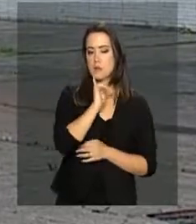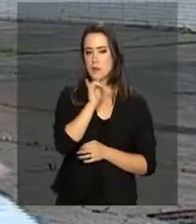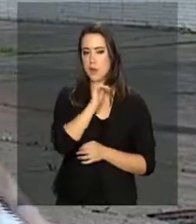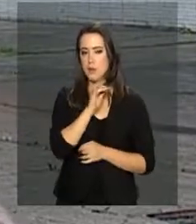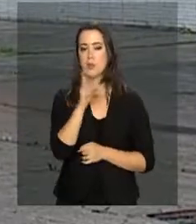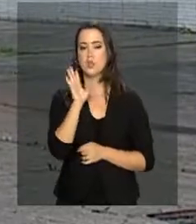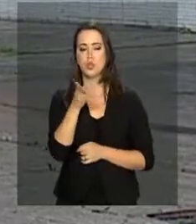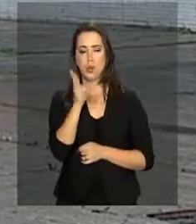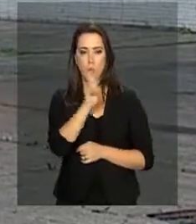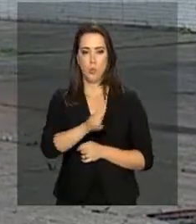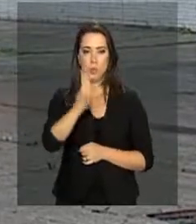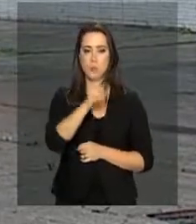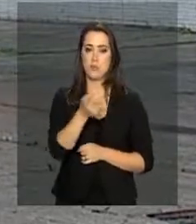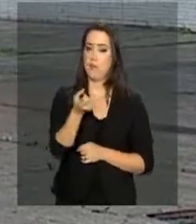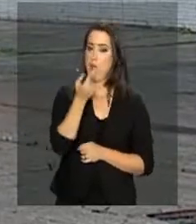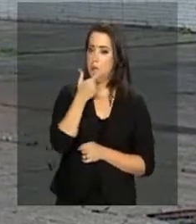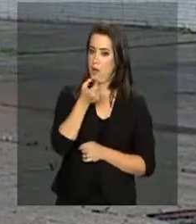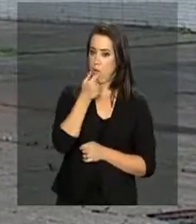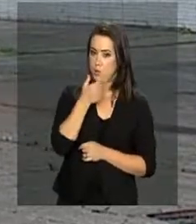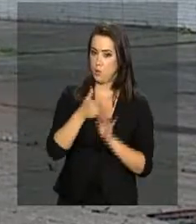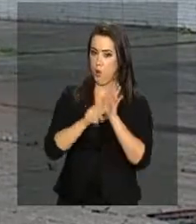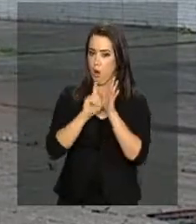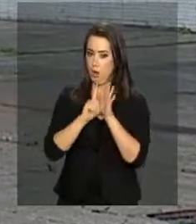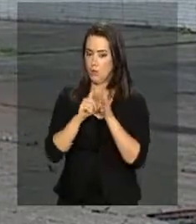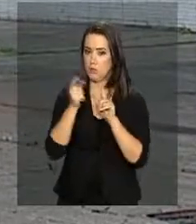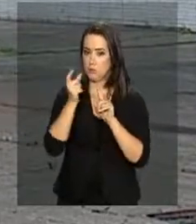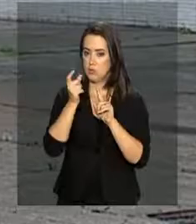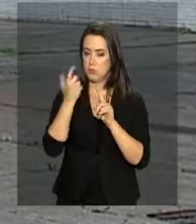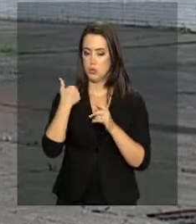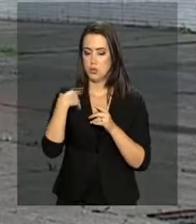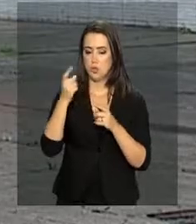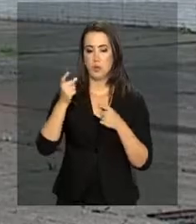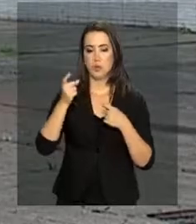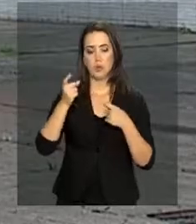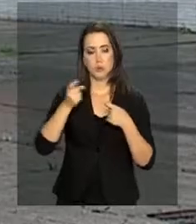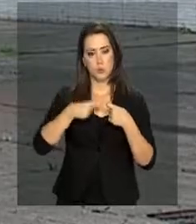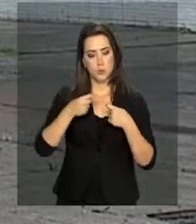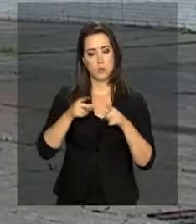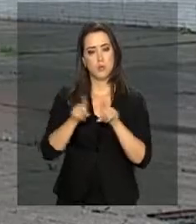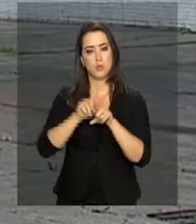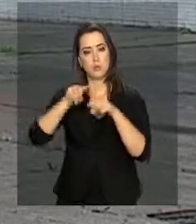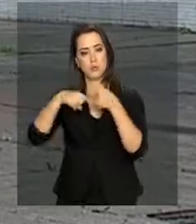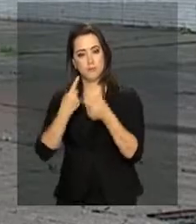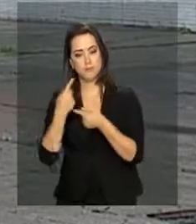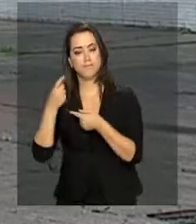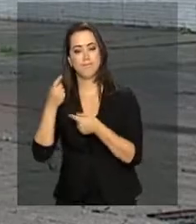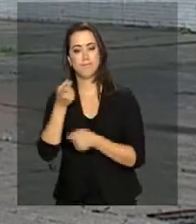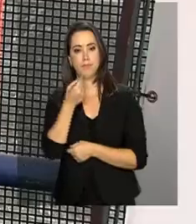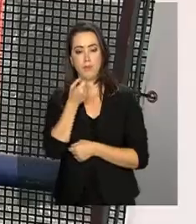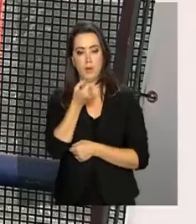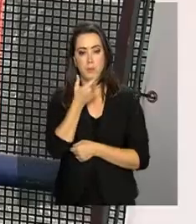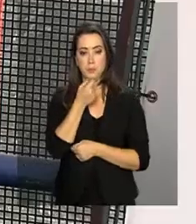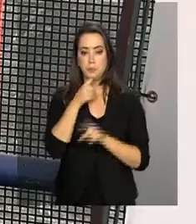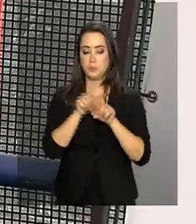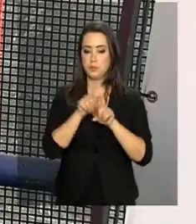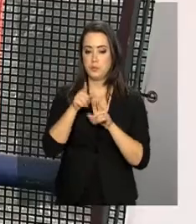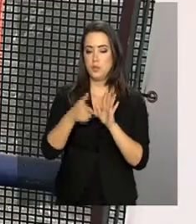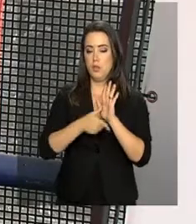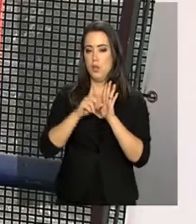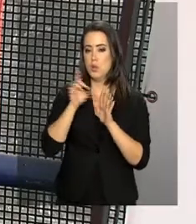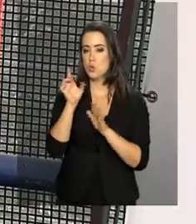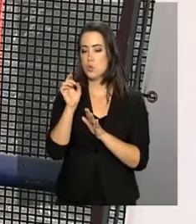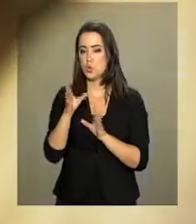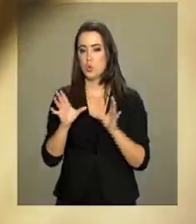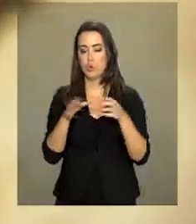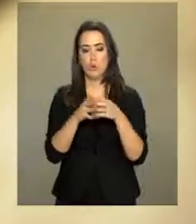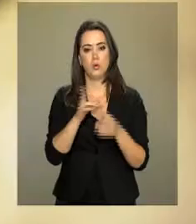pré exposição ao vírus até hoje o autoteste só estava disponível na rede privada e tantas ações de